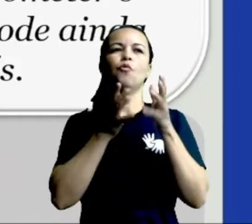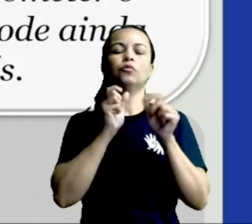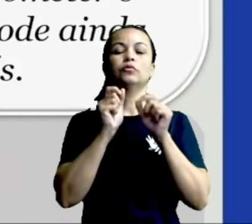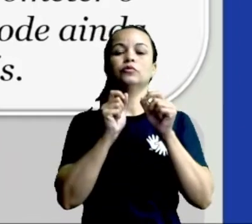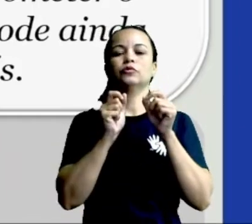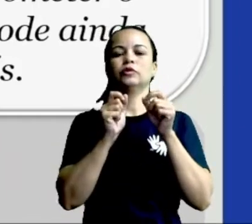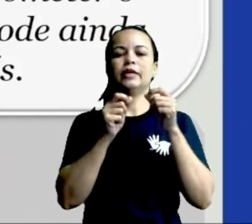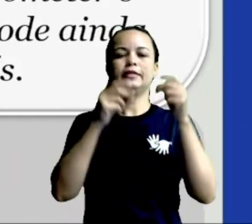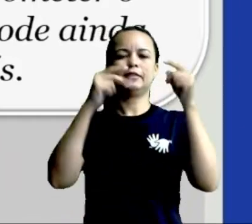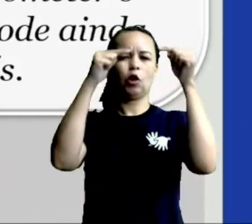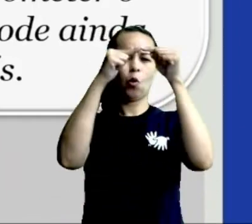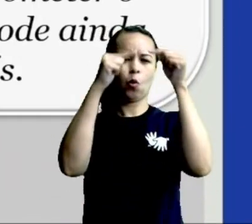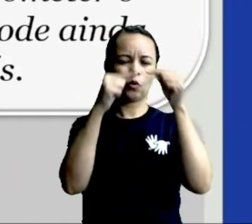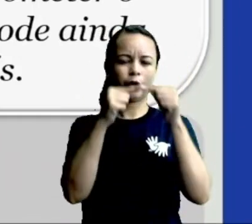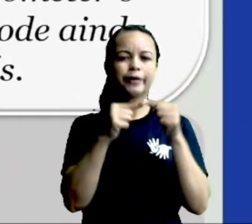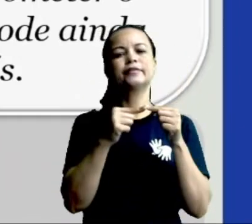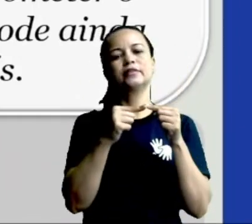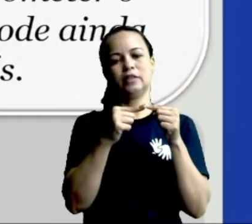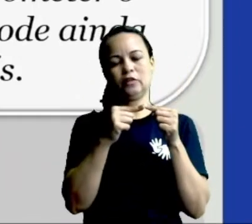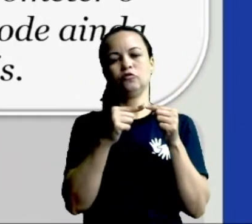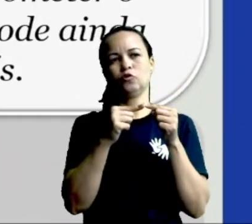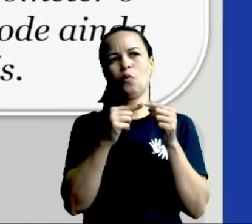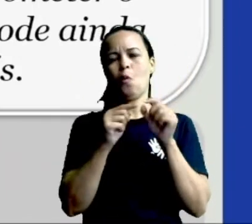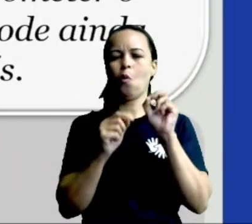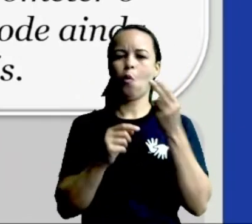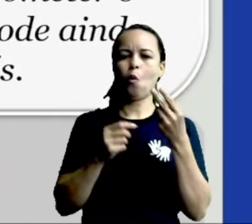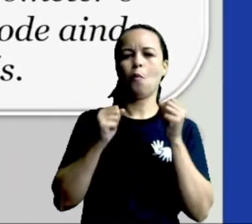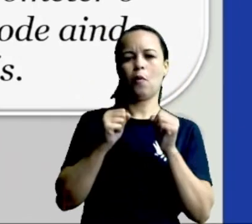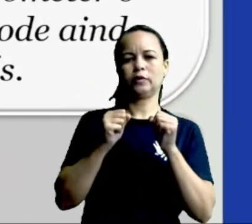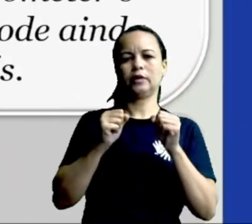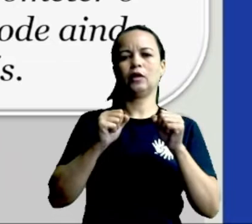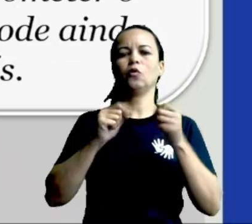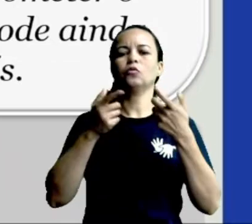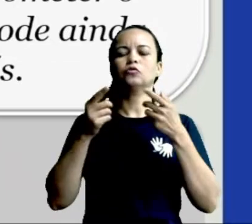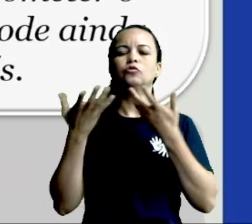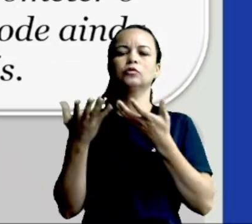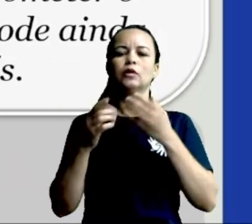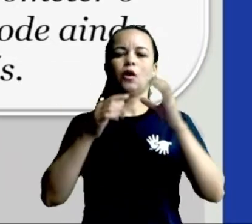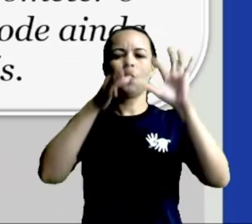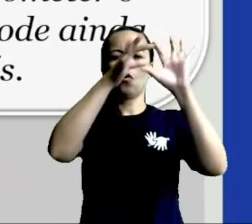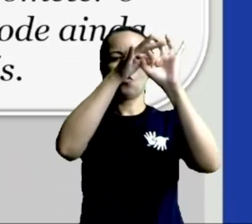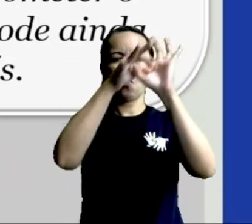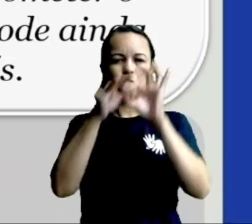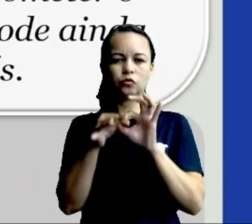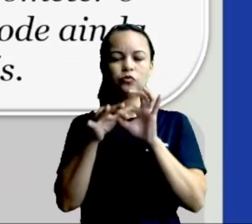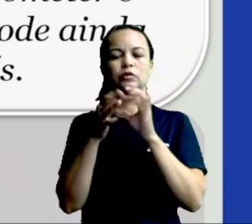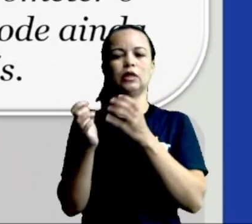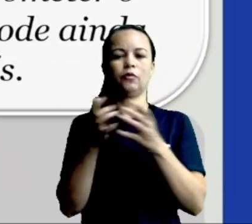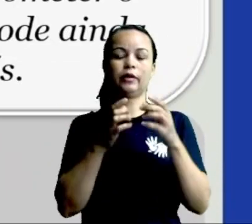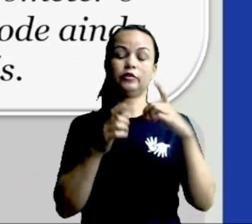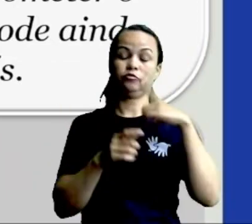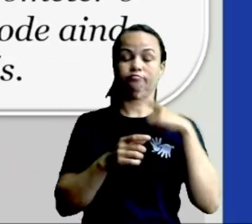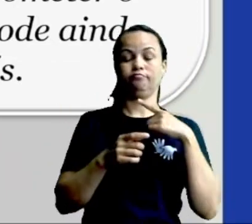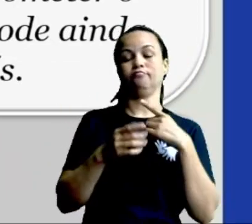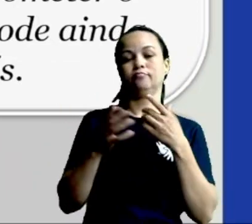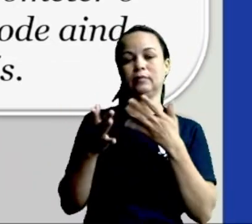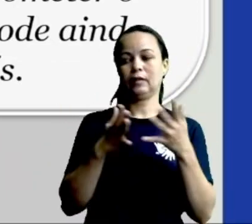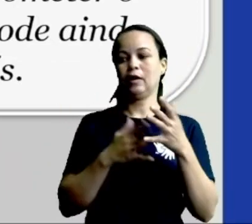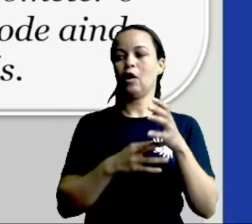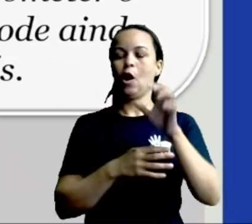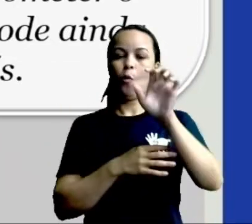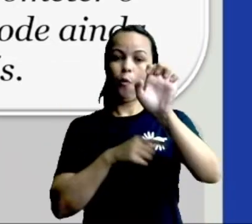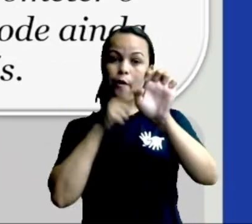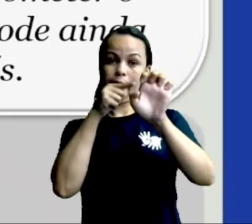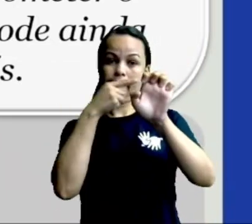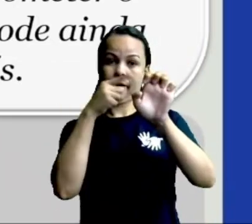esses conectivos, ou também podem ser chamados de conjunção, porque a gente tem lá no finalzinho esse e, que é